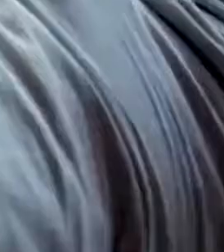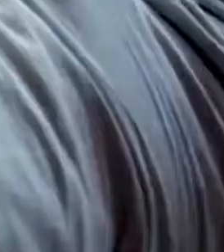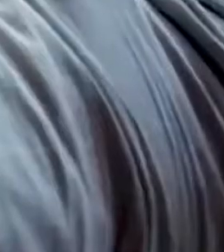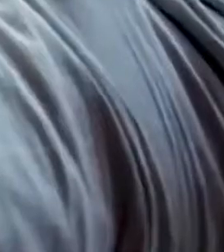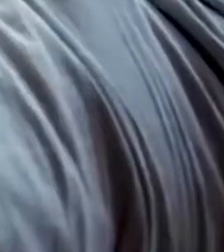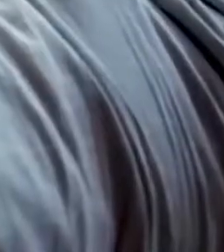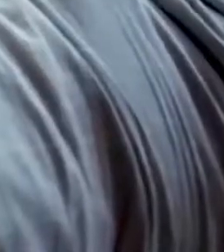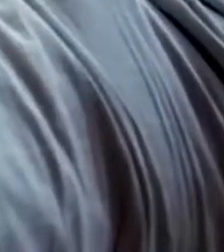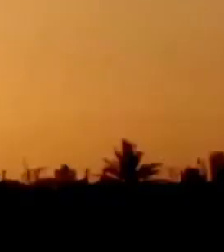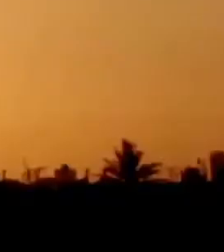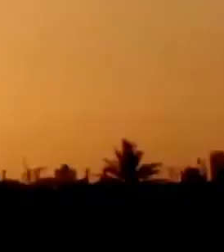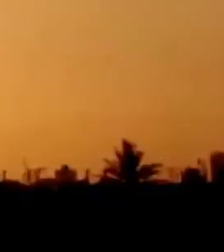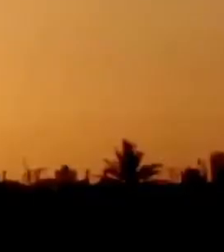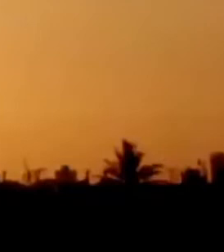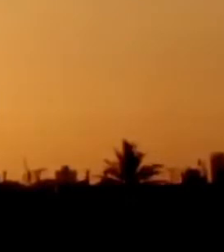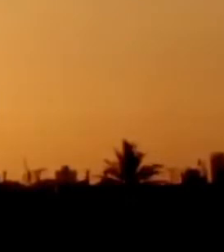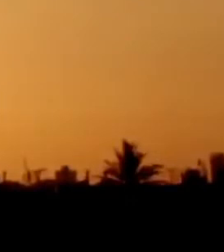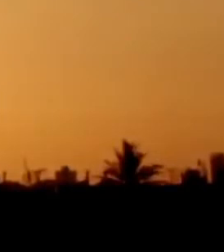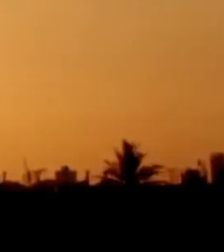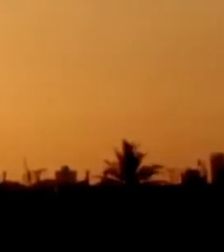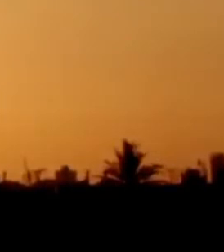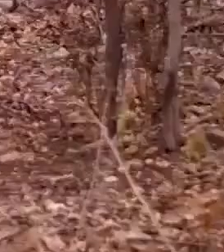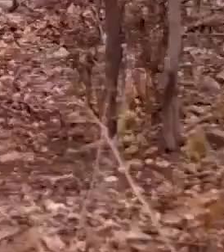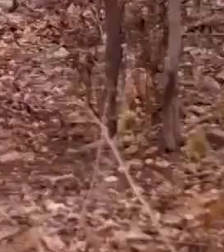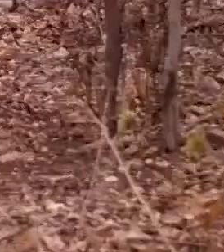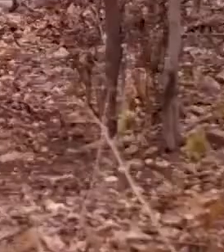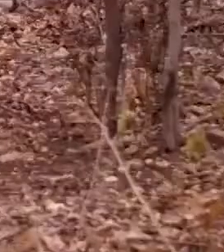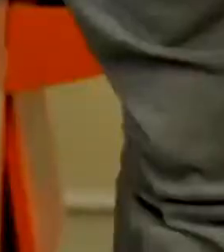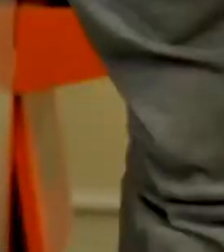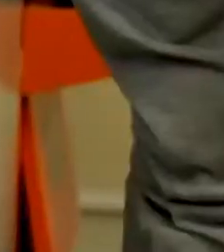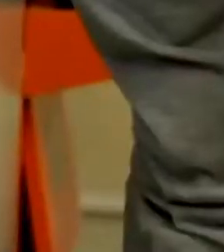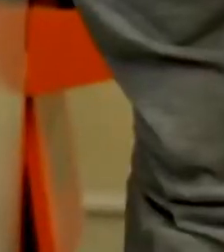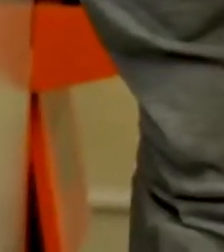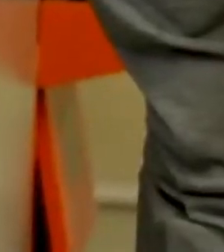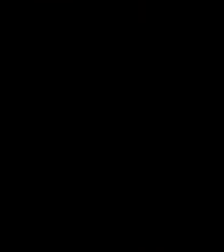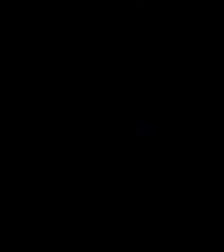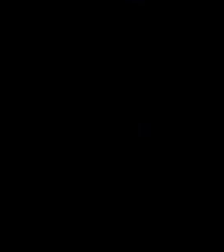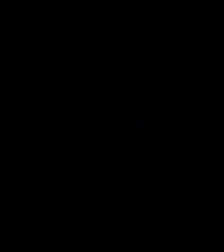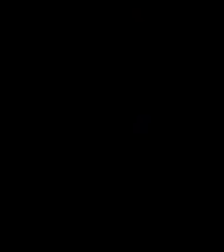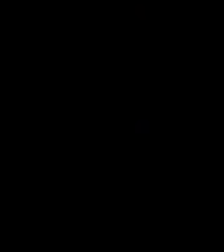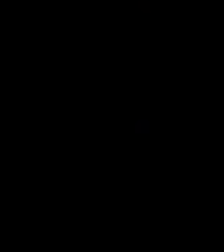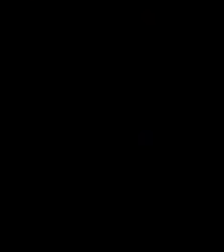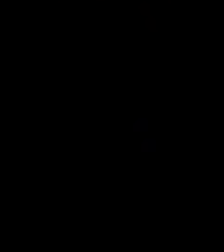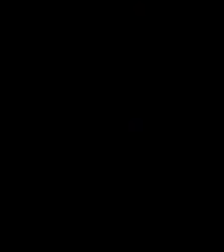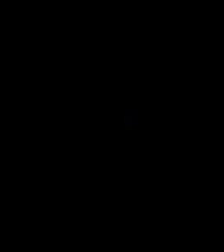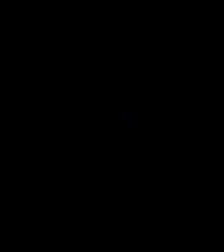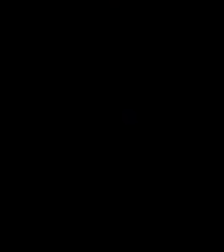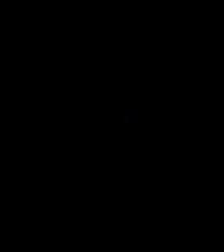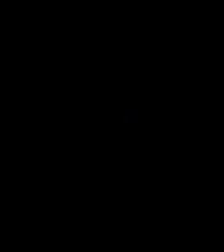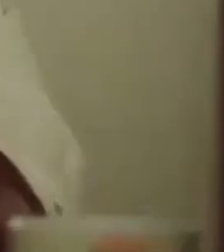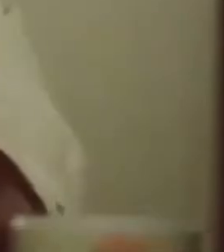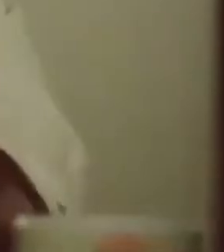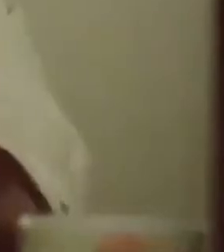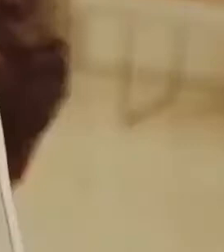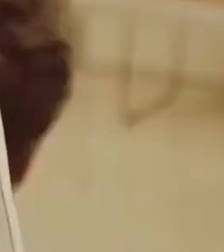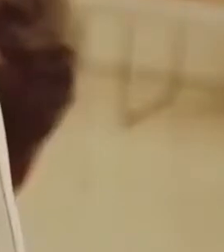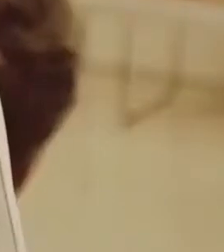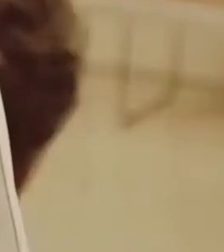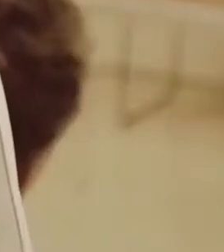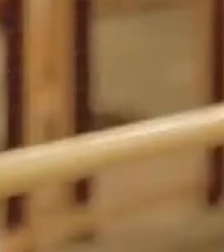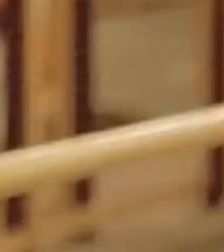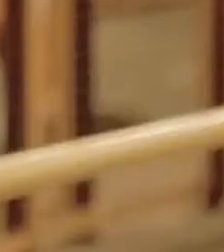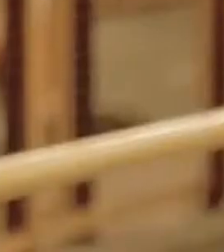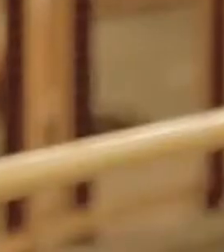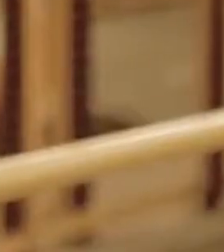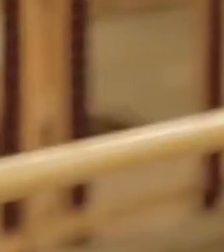Nordeste? Um povo que vibra essa força aí. Gente que parece que nasceu fortificada pela luz do sol e